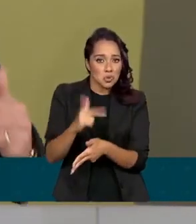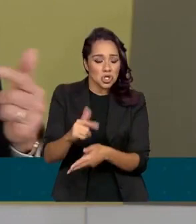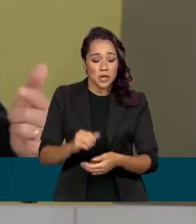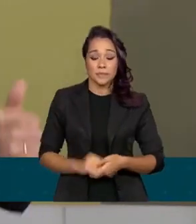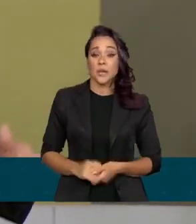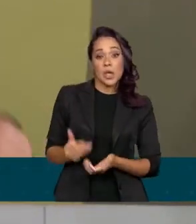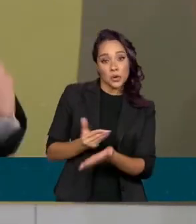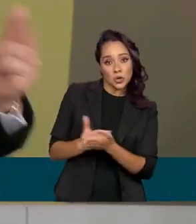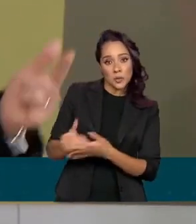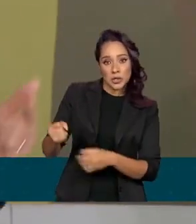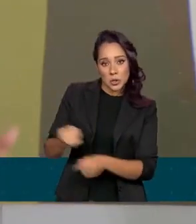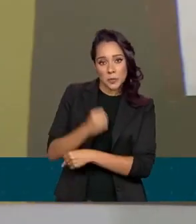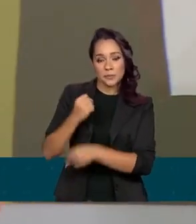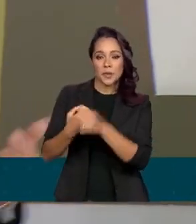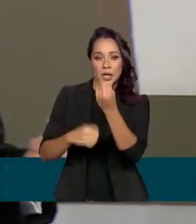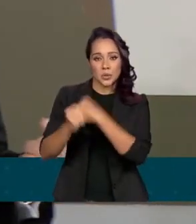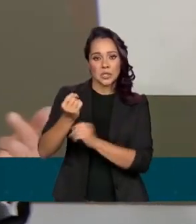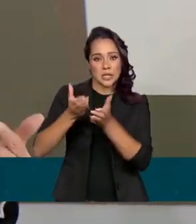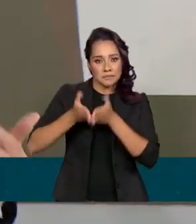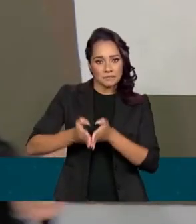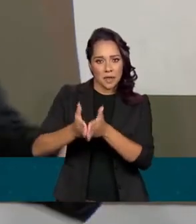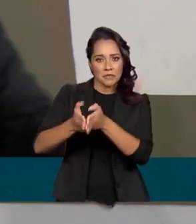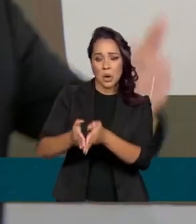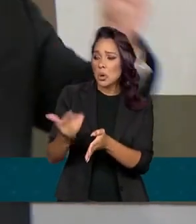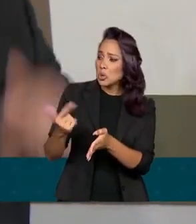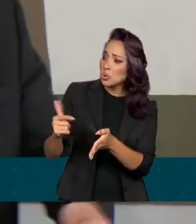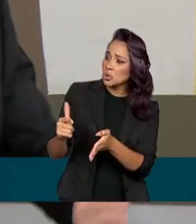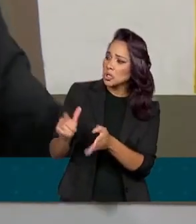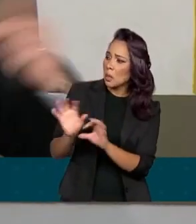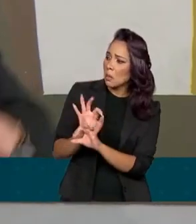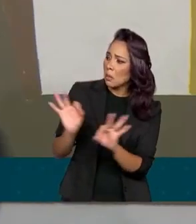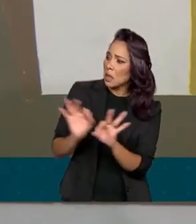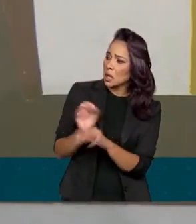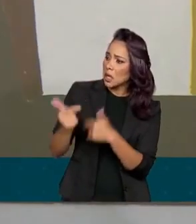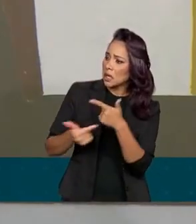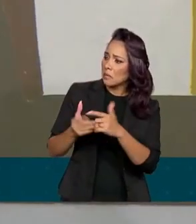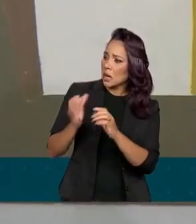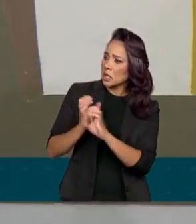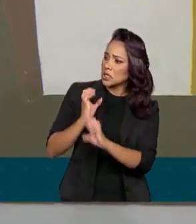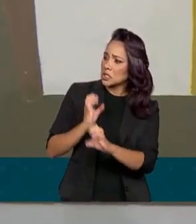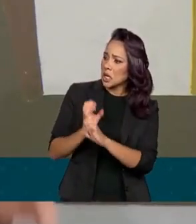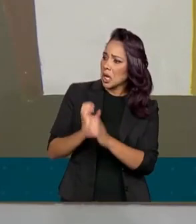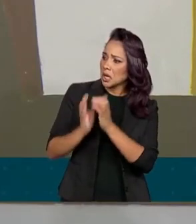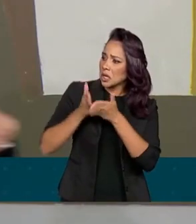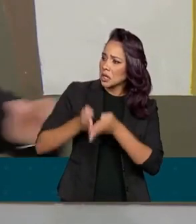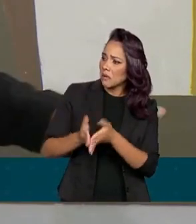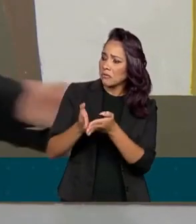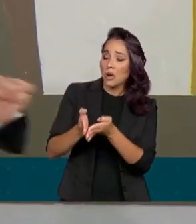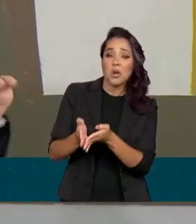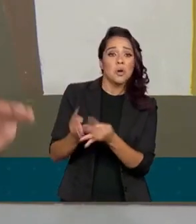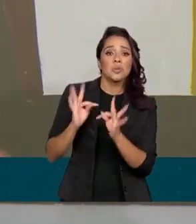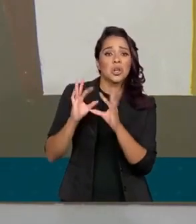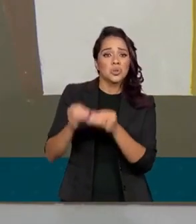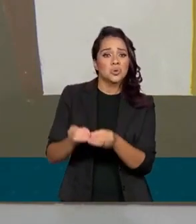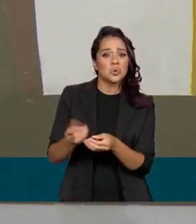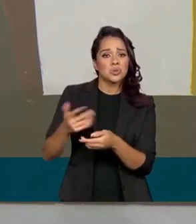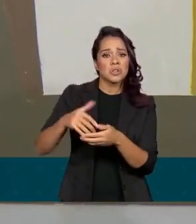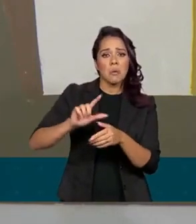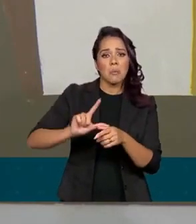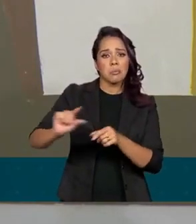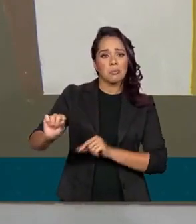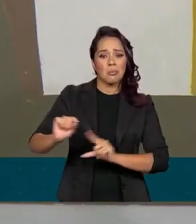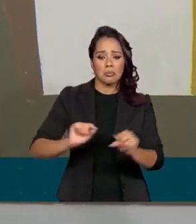gente começou a recuperar a indústria naval, a gente não tinha mais ninguém na engenharia naval, porque tudo tinha sido